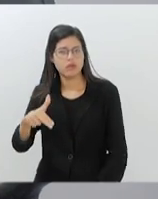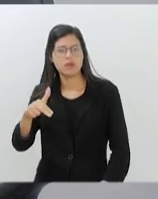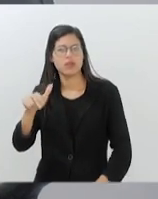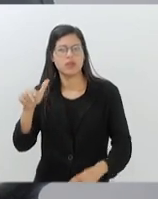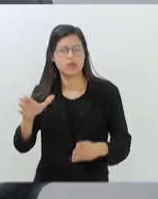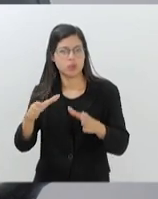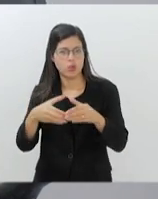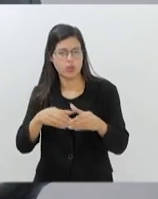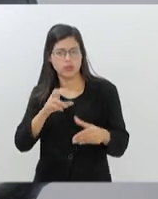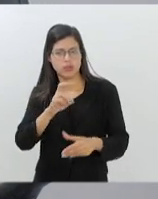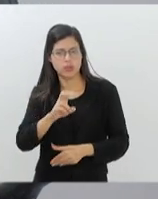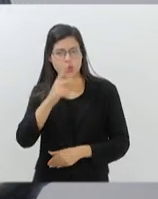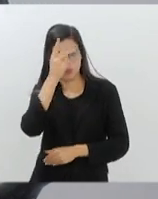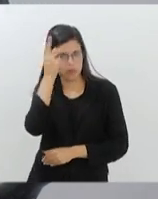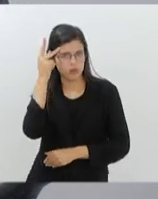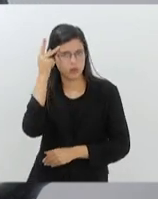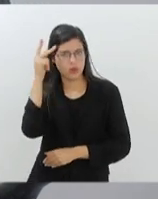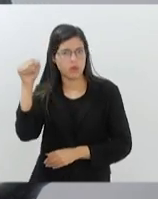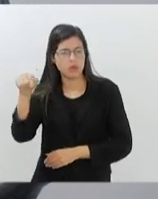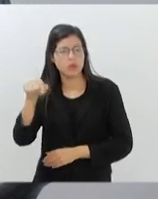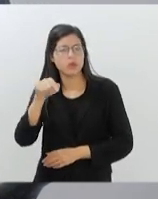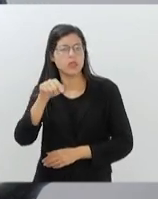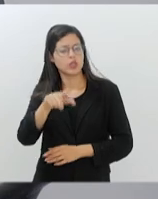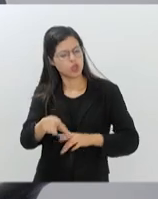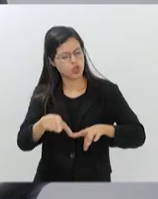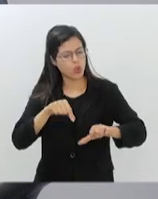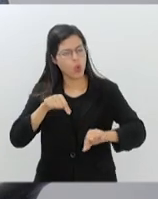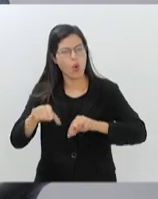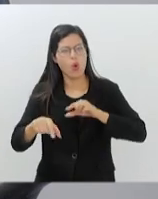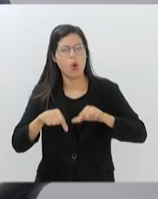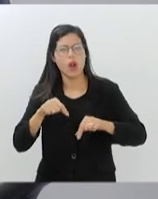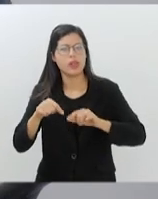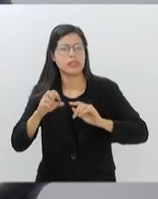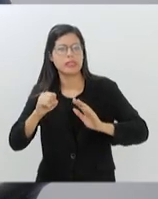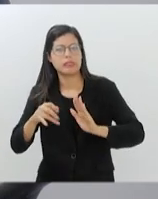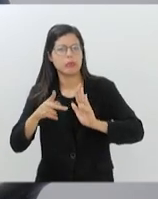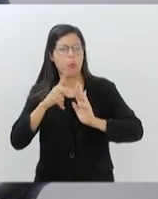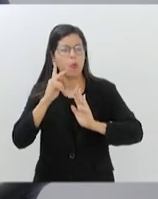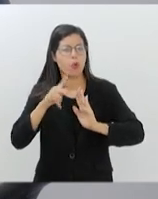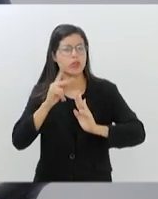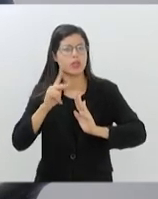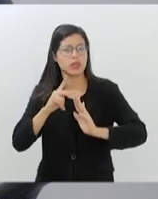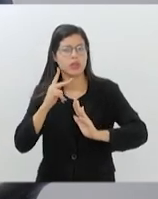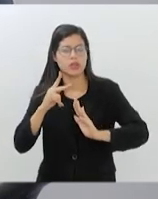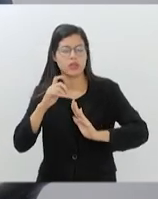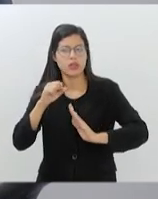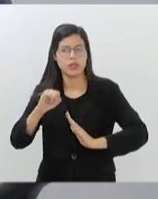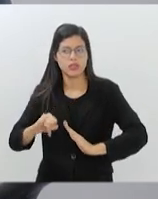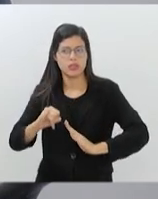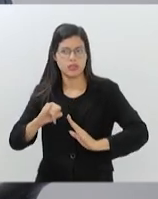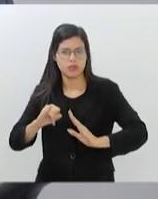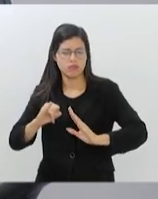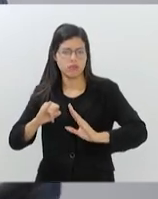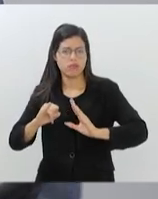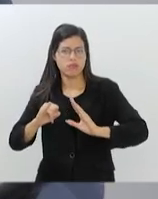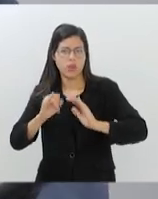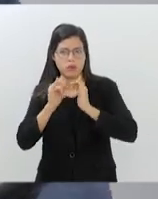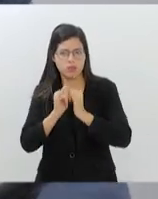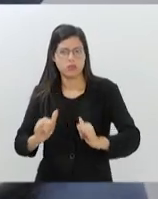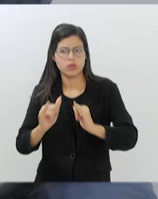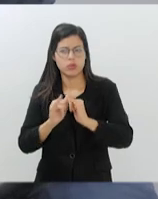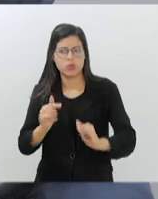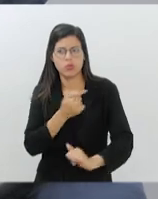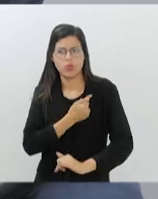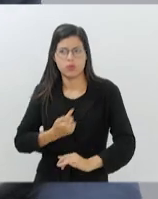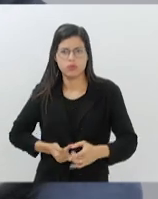o senhor que diretamente nomeia como nomeia se isso se dá por portaria se esse núcleo duro da comunicação da da publicidade do Governo do Estado é